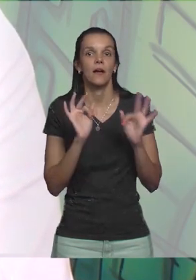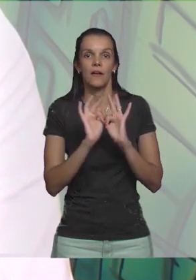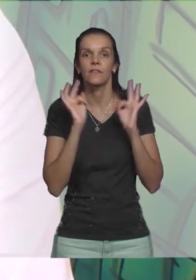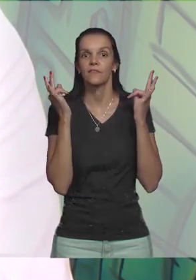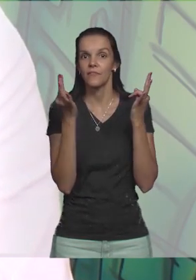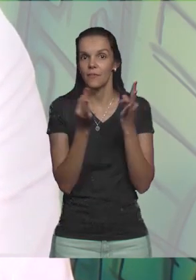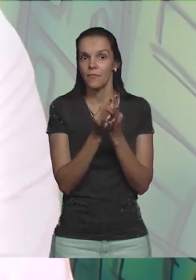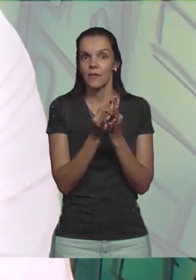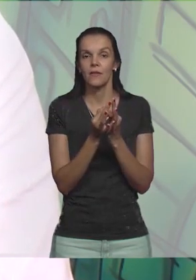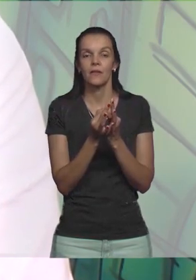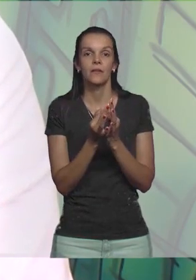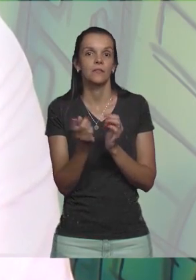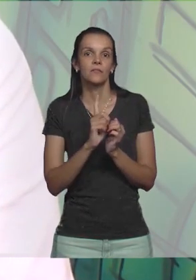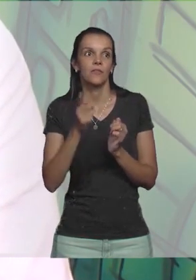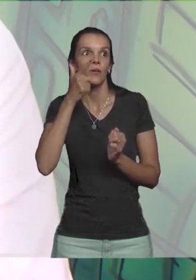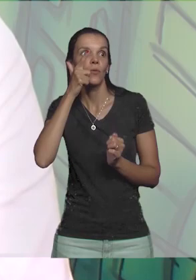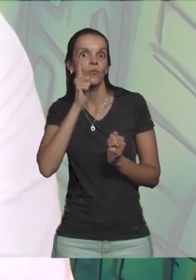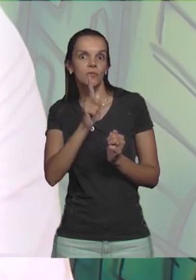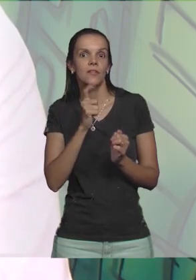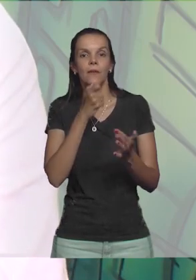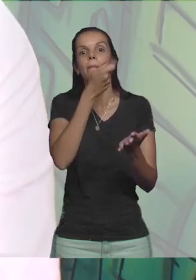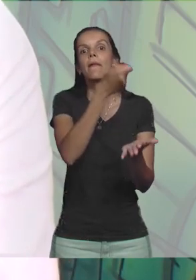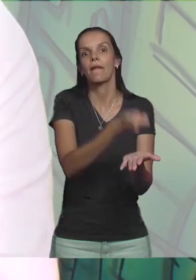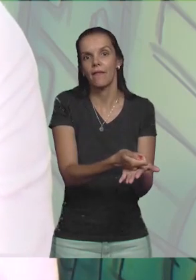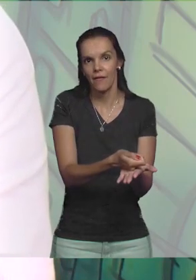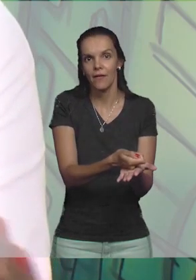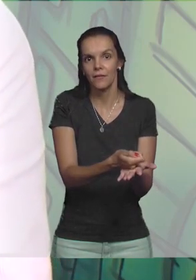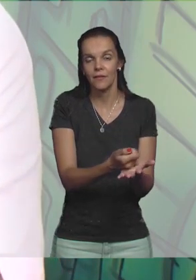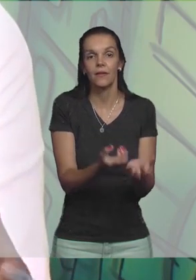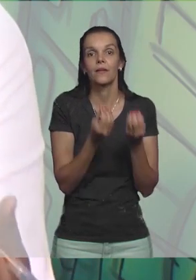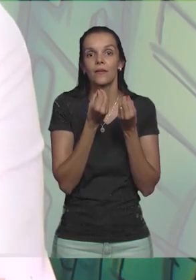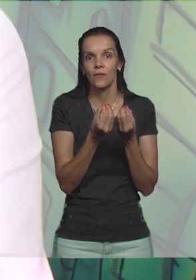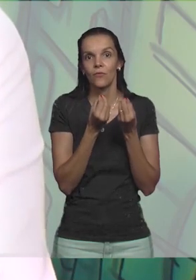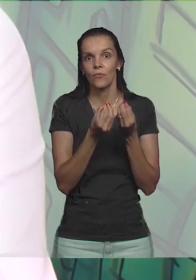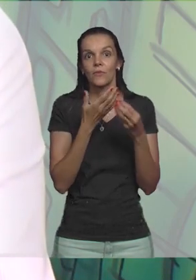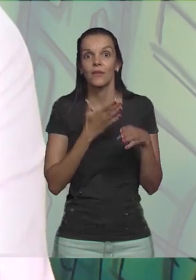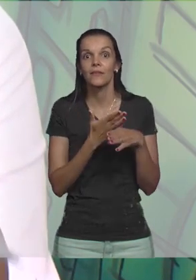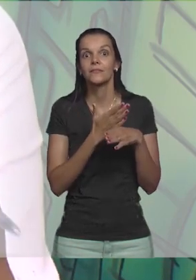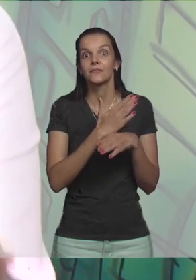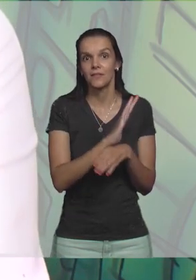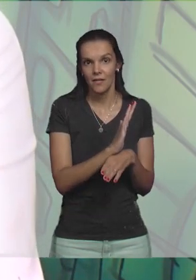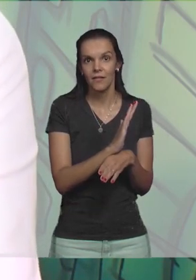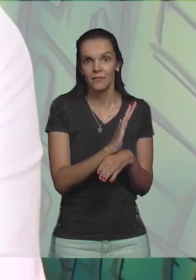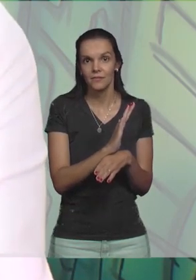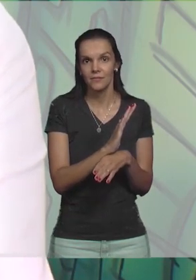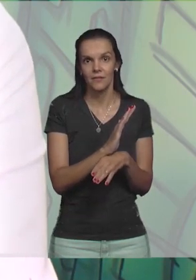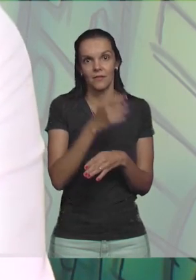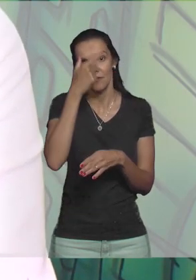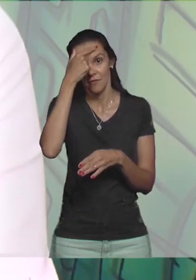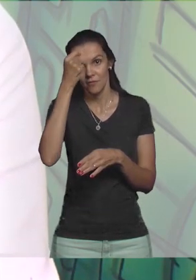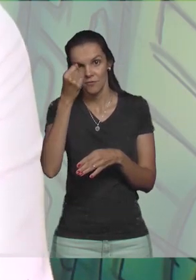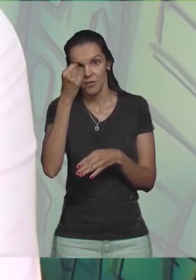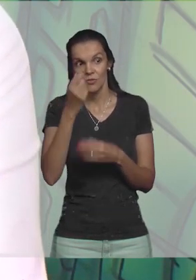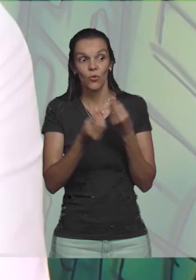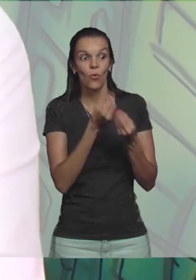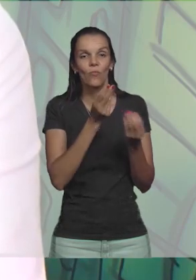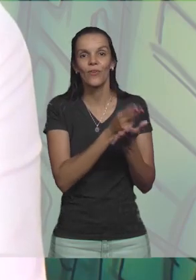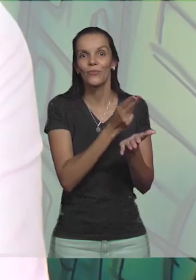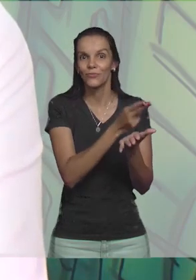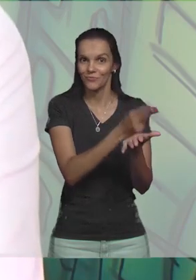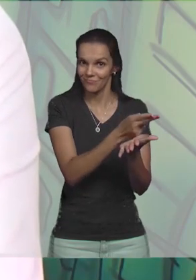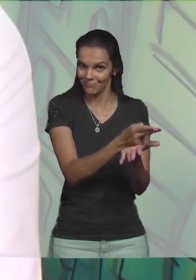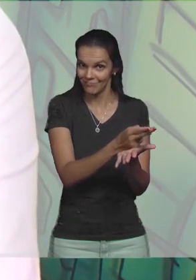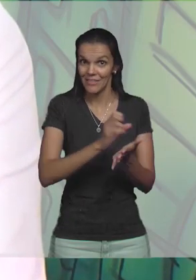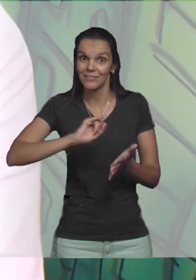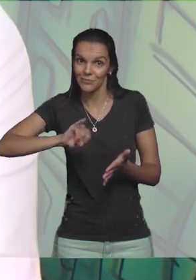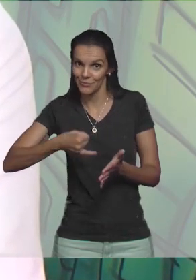família abastada que vai manter ele na universidade. Então, né, a que condições a gente está entrando na universidade? A gente entra, mas a gente consegue se manter? Que oportunidades